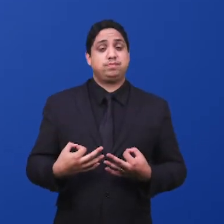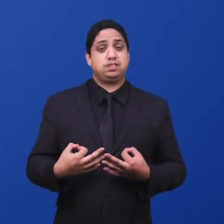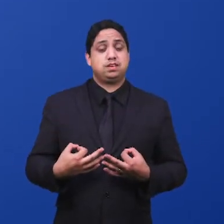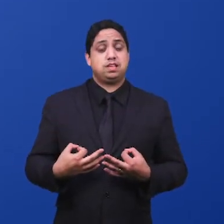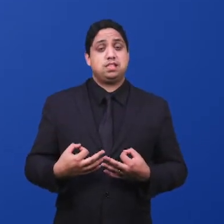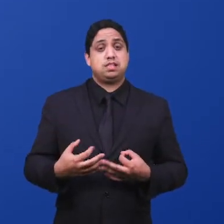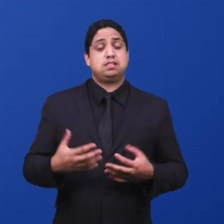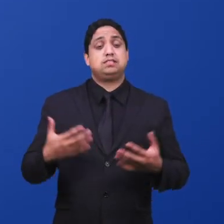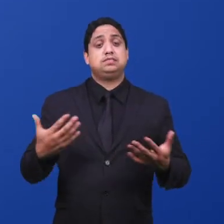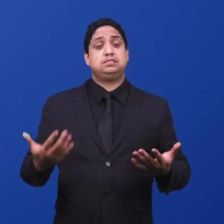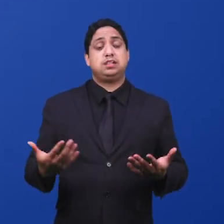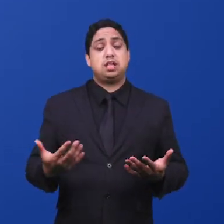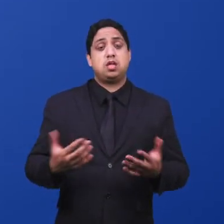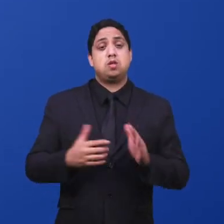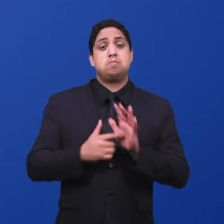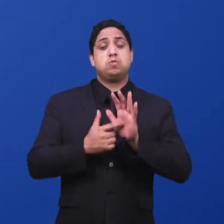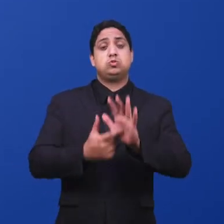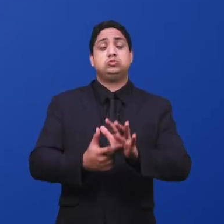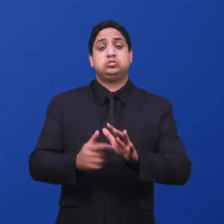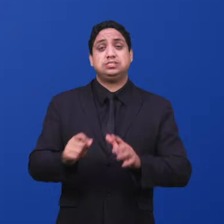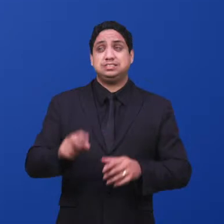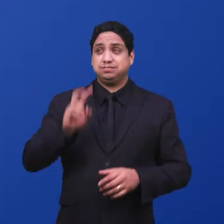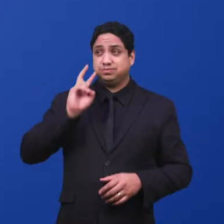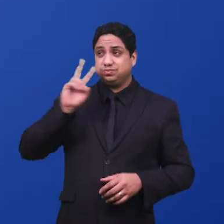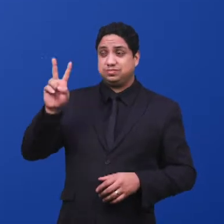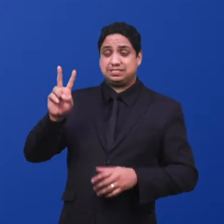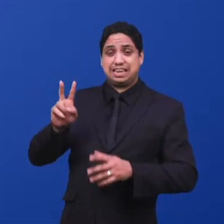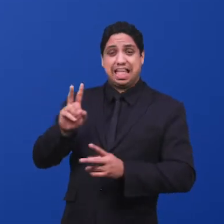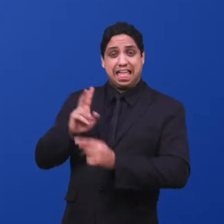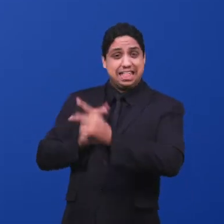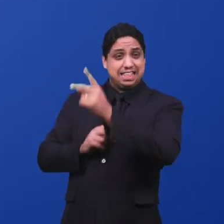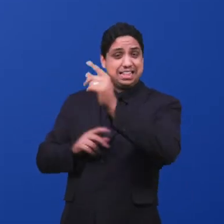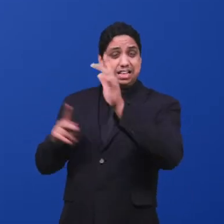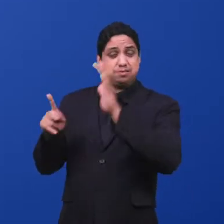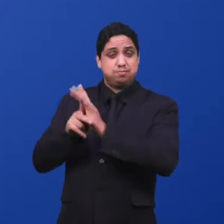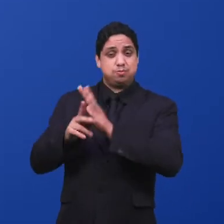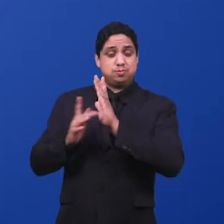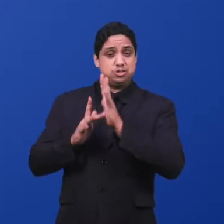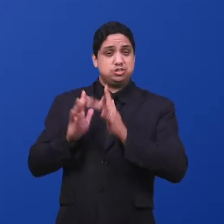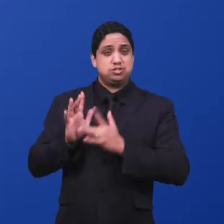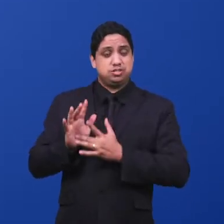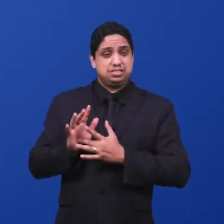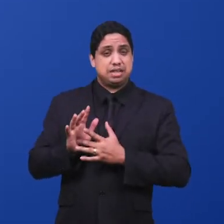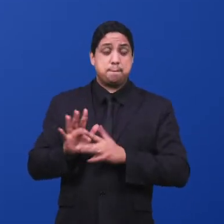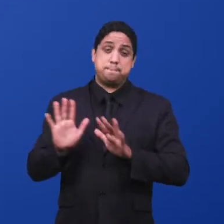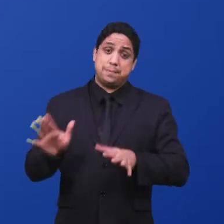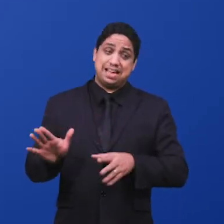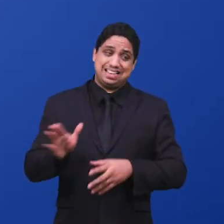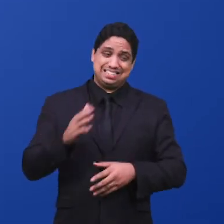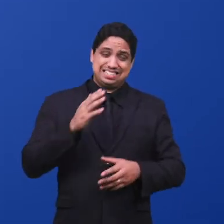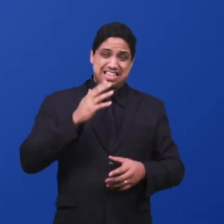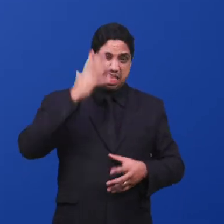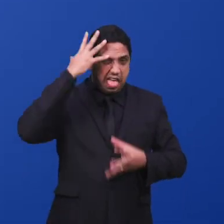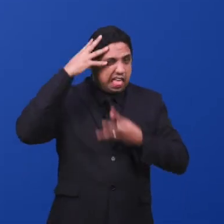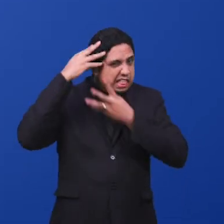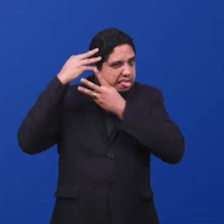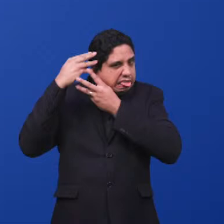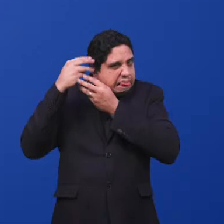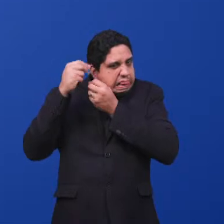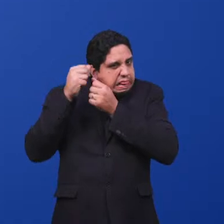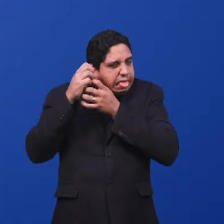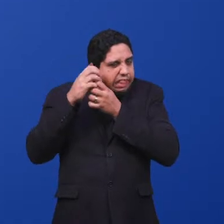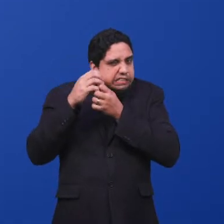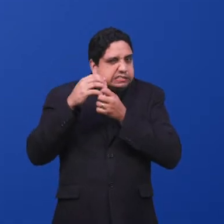a eternidade do Senhor Jesus, e na cor descrita em Cantares, mostra a consciência